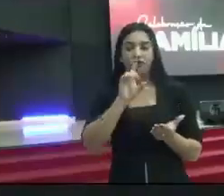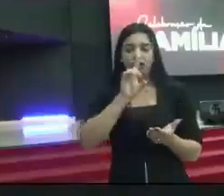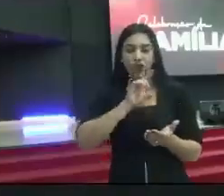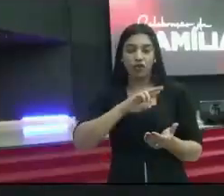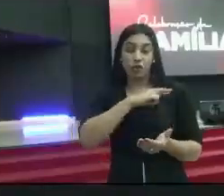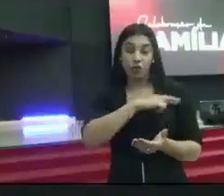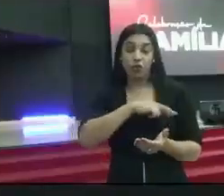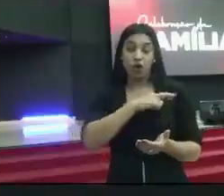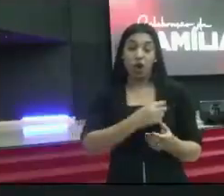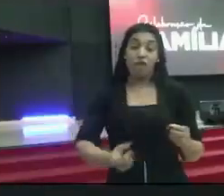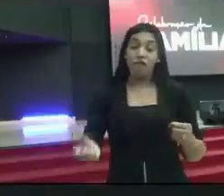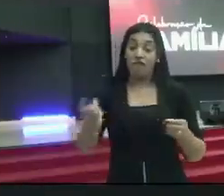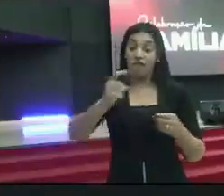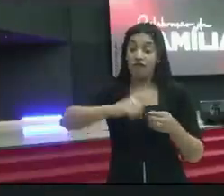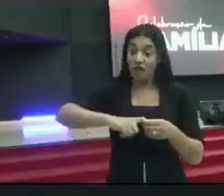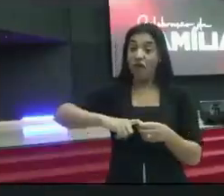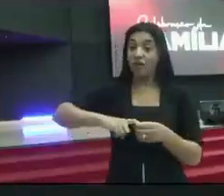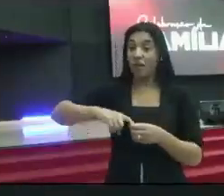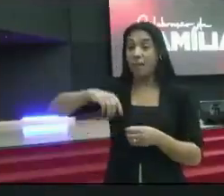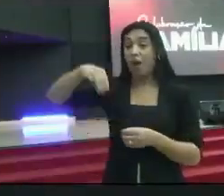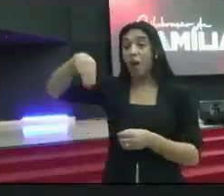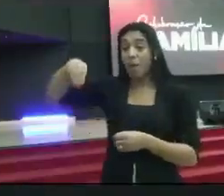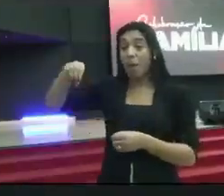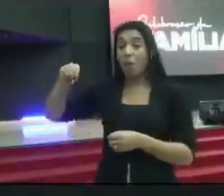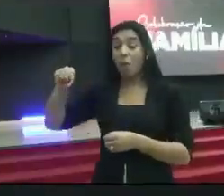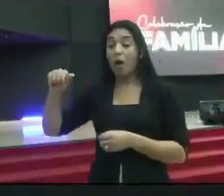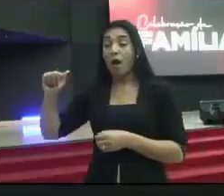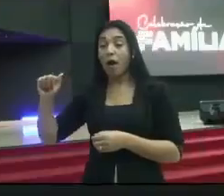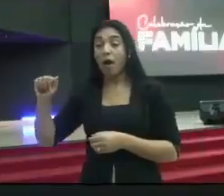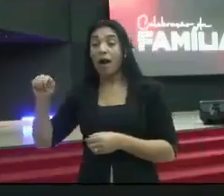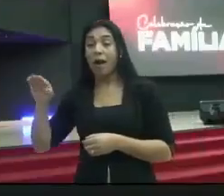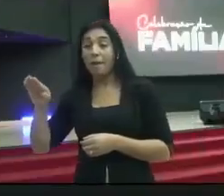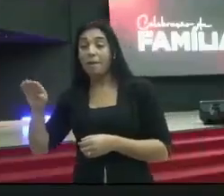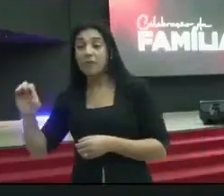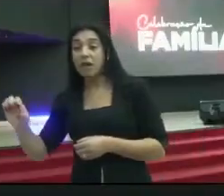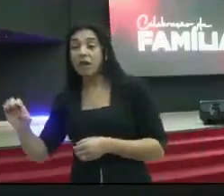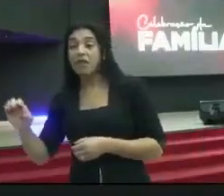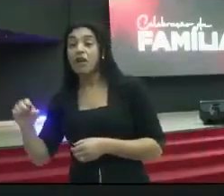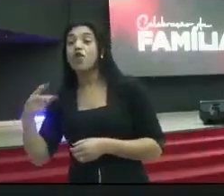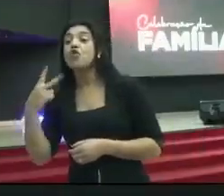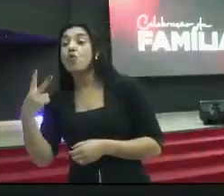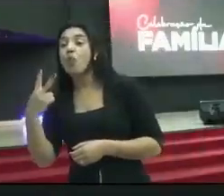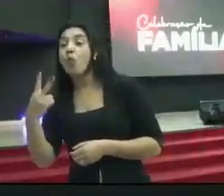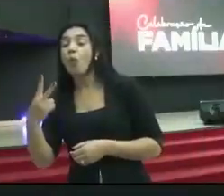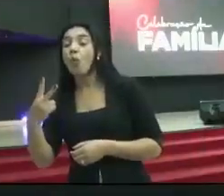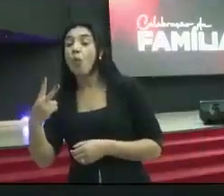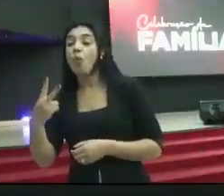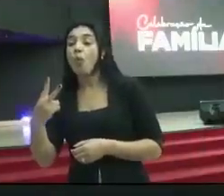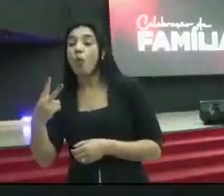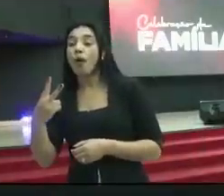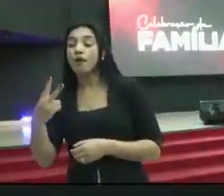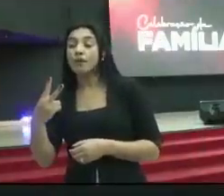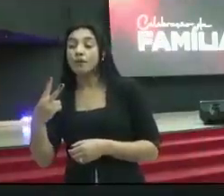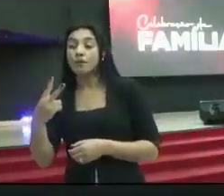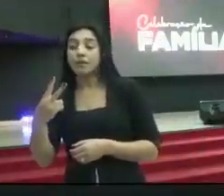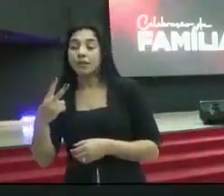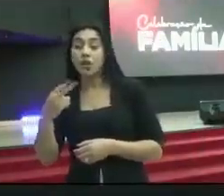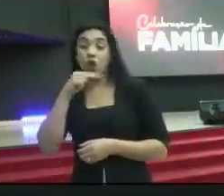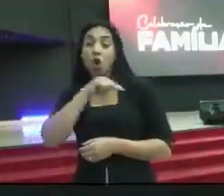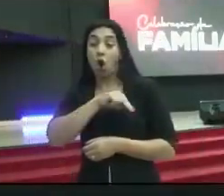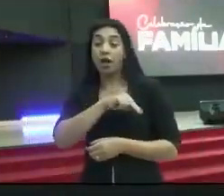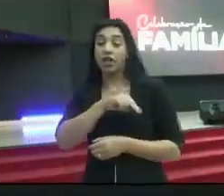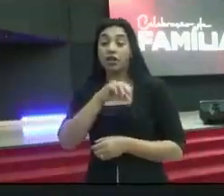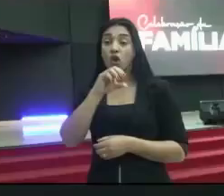resolve voltar para Moabe, ela está viúva, tem duas noras, Orfa e Ruth. Orfa e Ruth, e Noemi